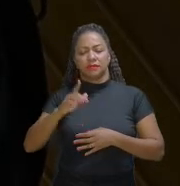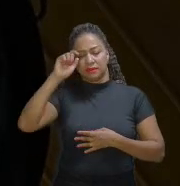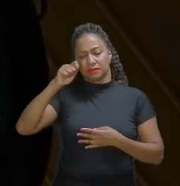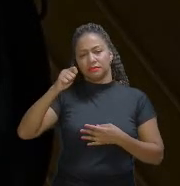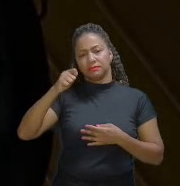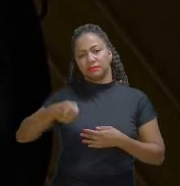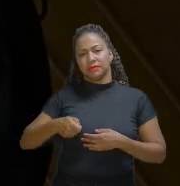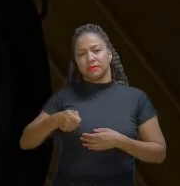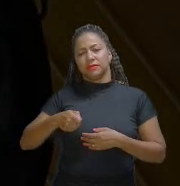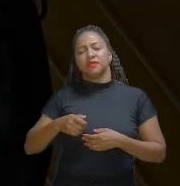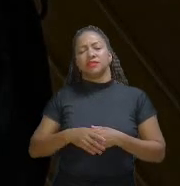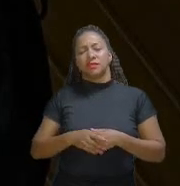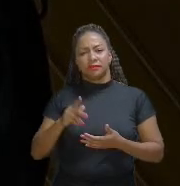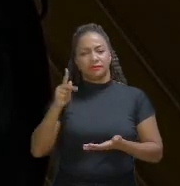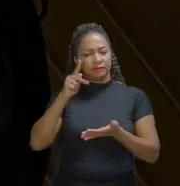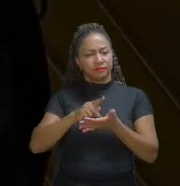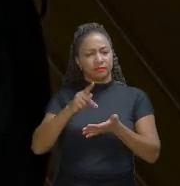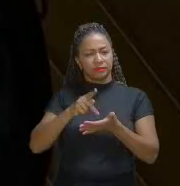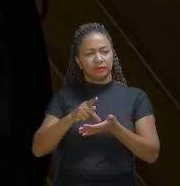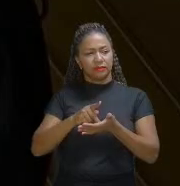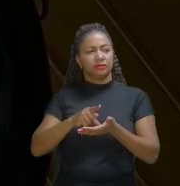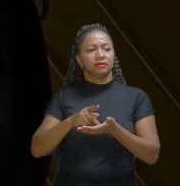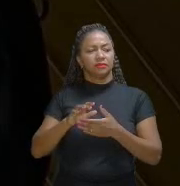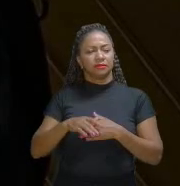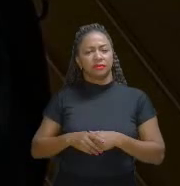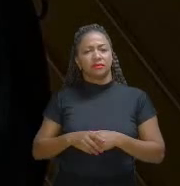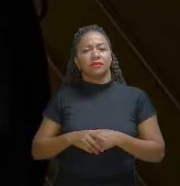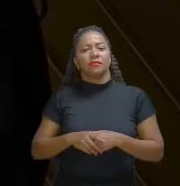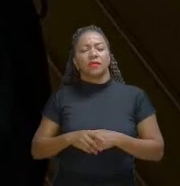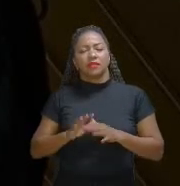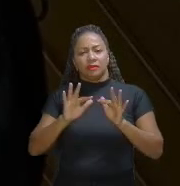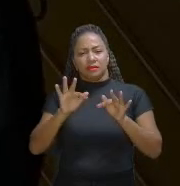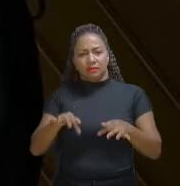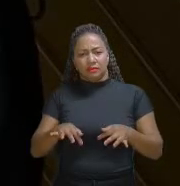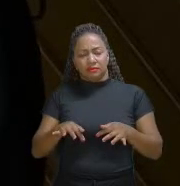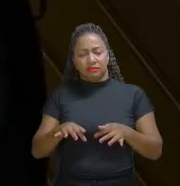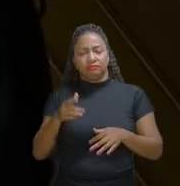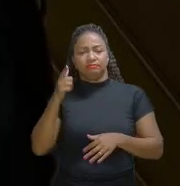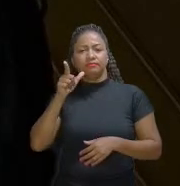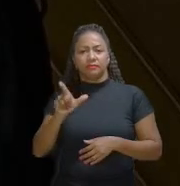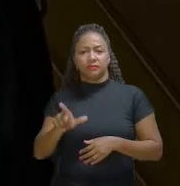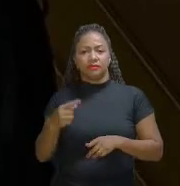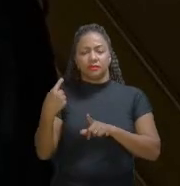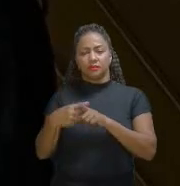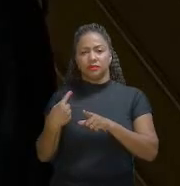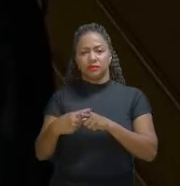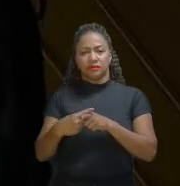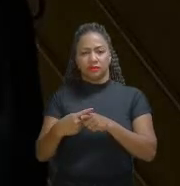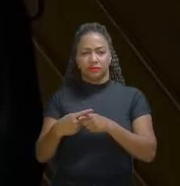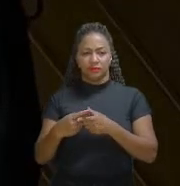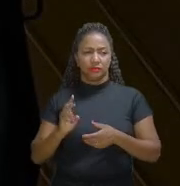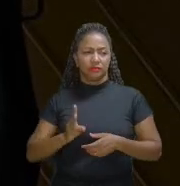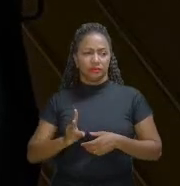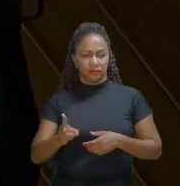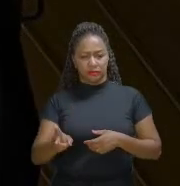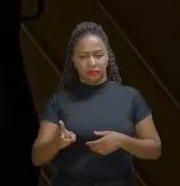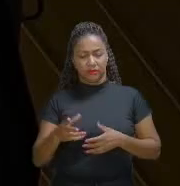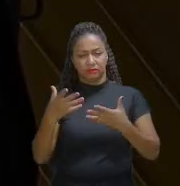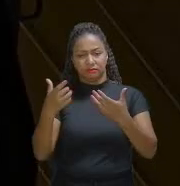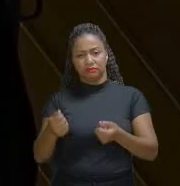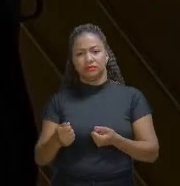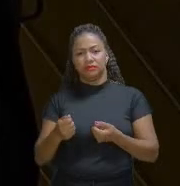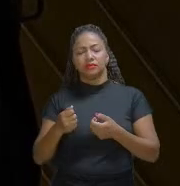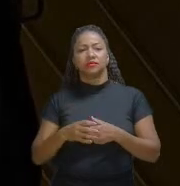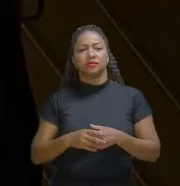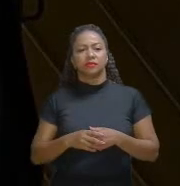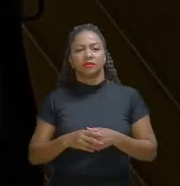não compromete a sua validade, nem modifica a conclusão alcançada. Isso porque, mesmo desconsiderando esse